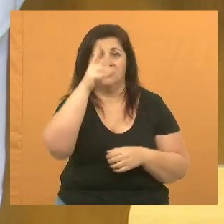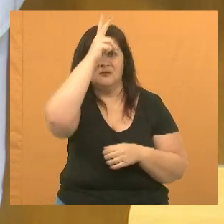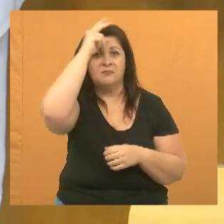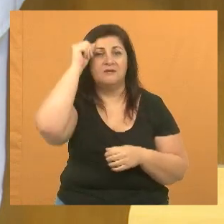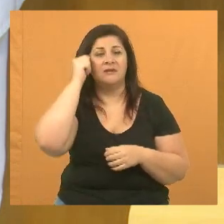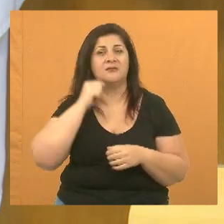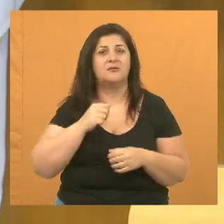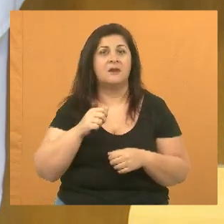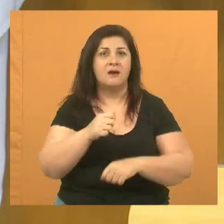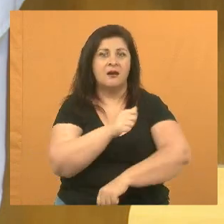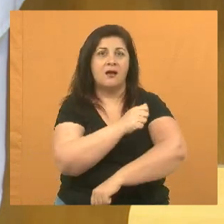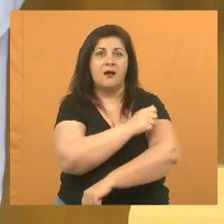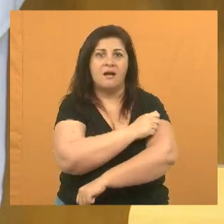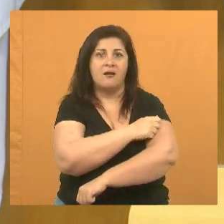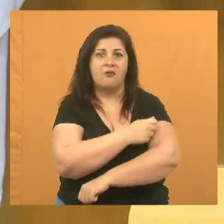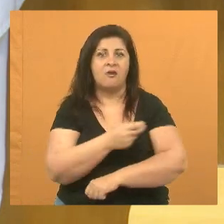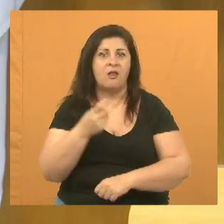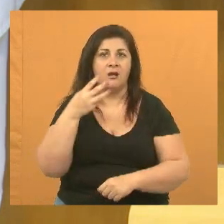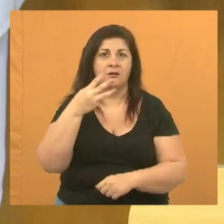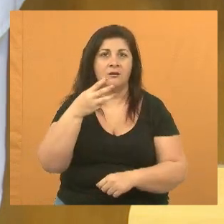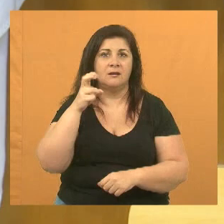estava, foi meu aluno há